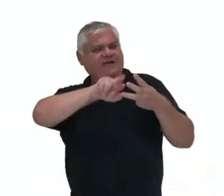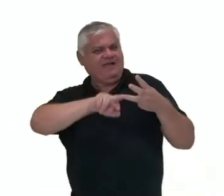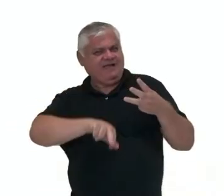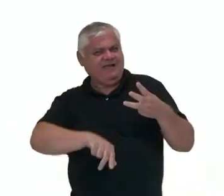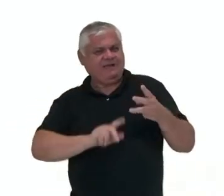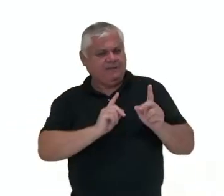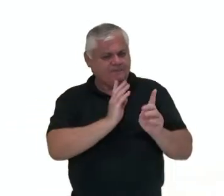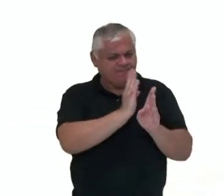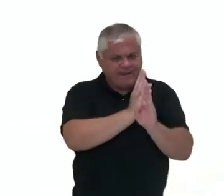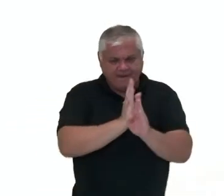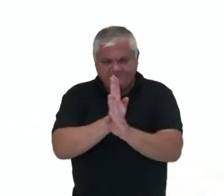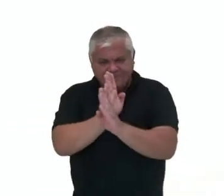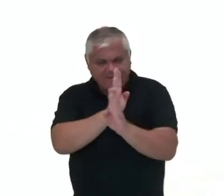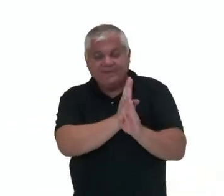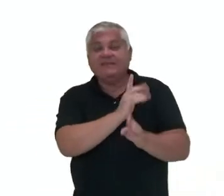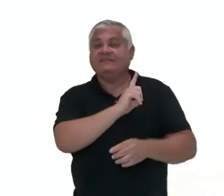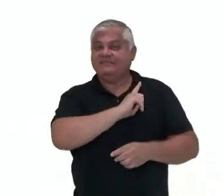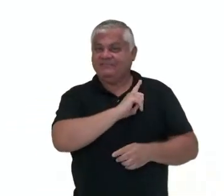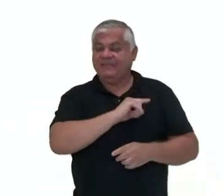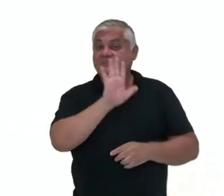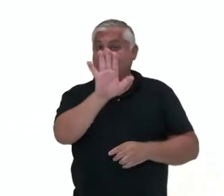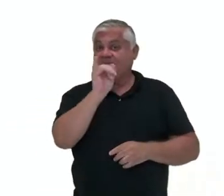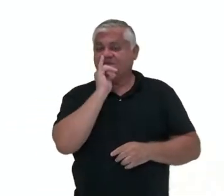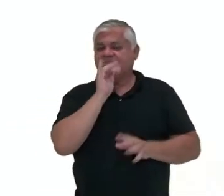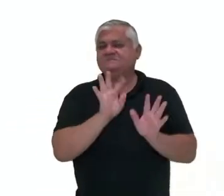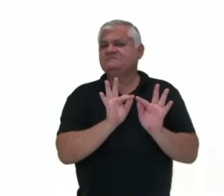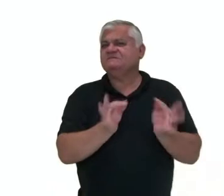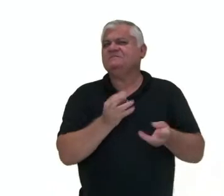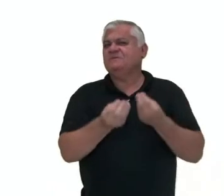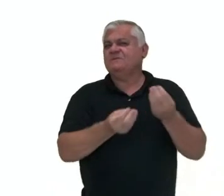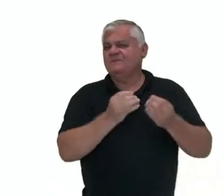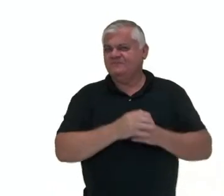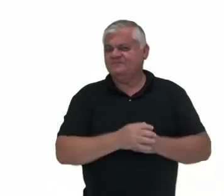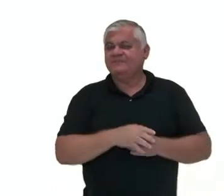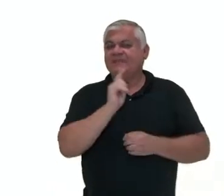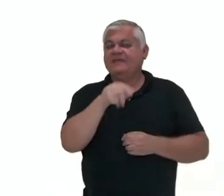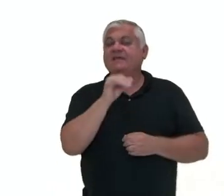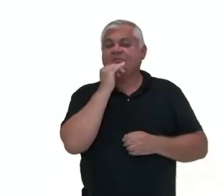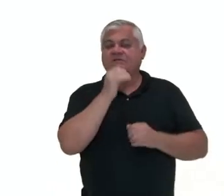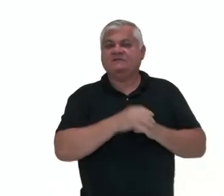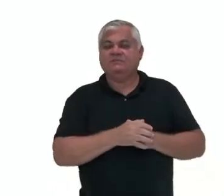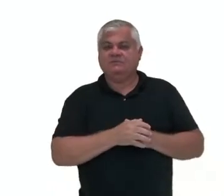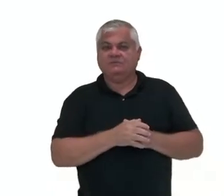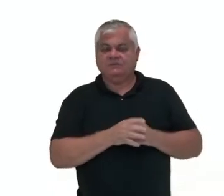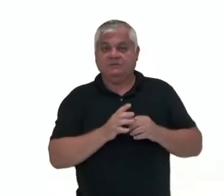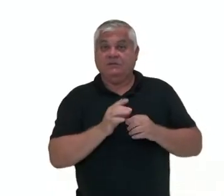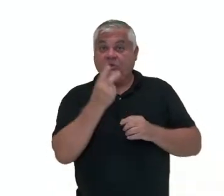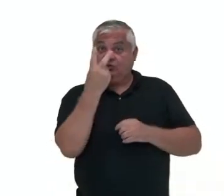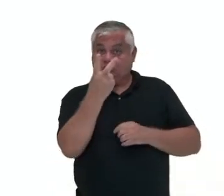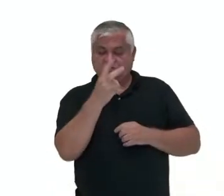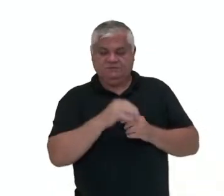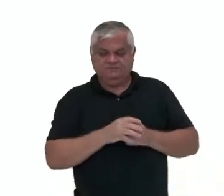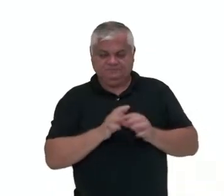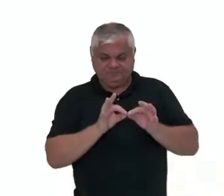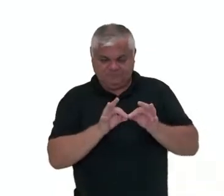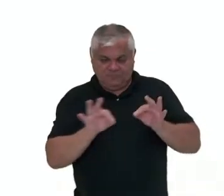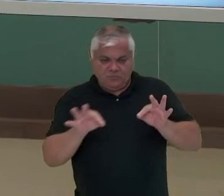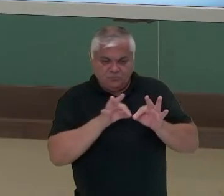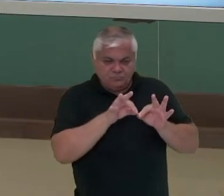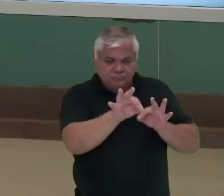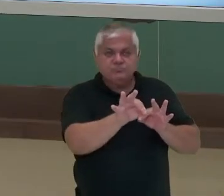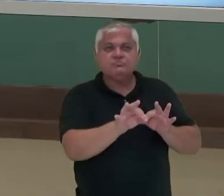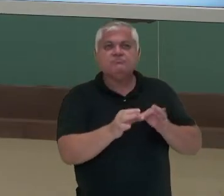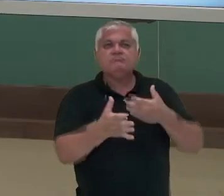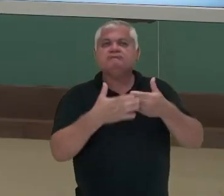se diferenciar um do outro, mas a técnica mais simples é ligar dois pontos desse polígono,